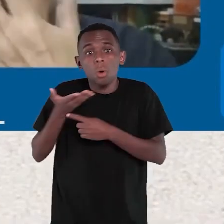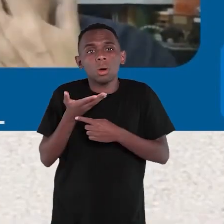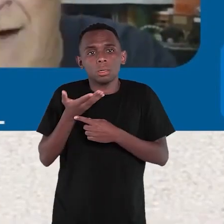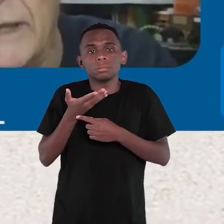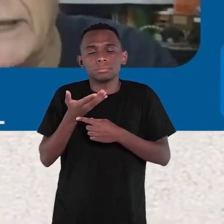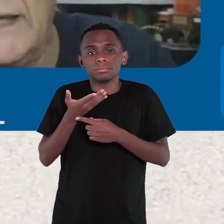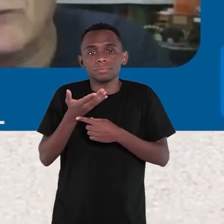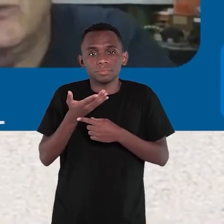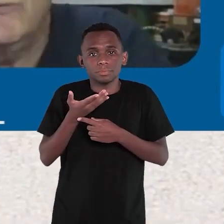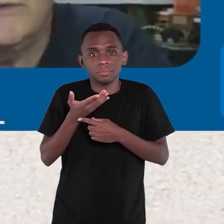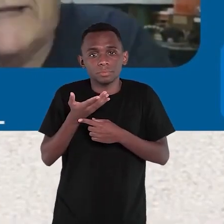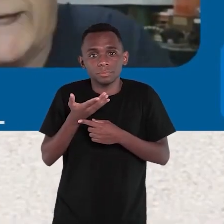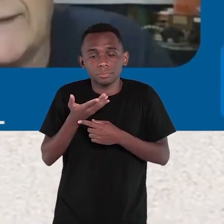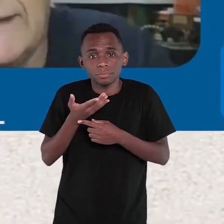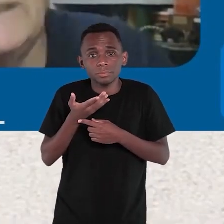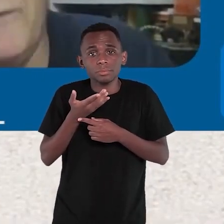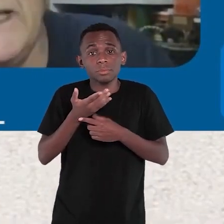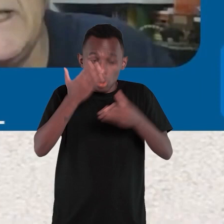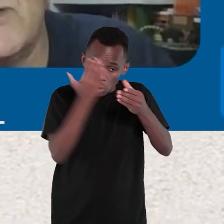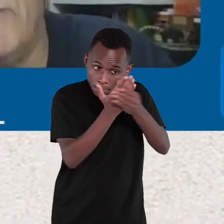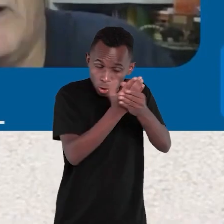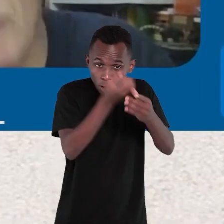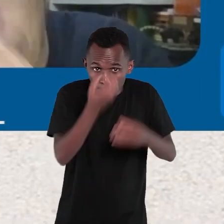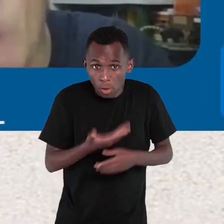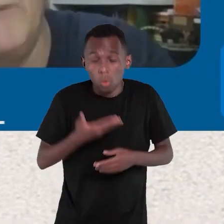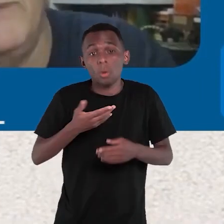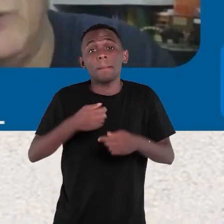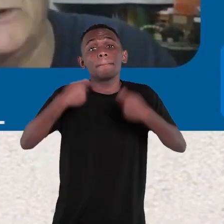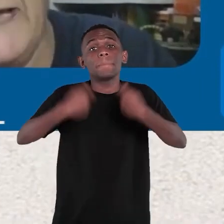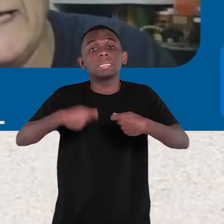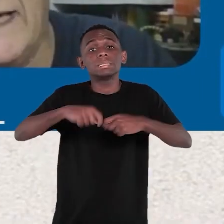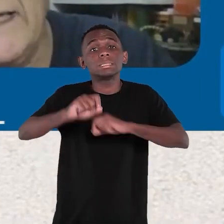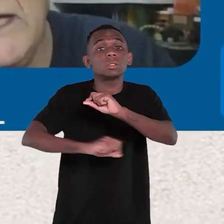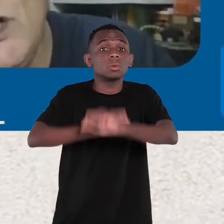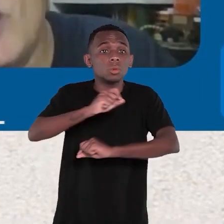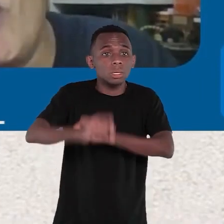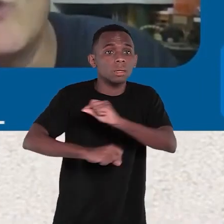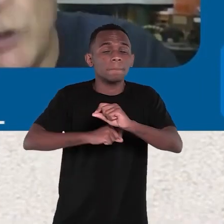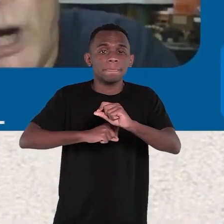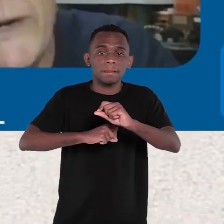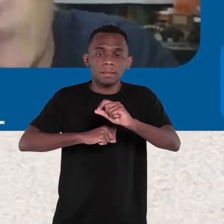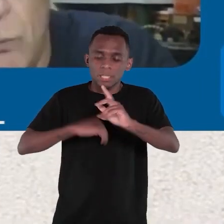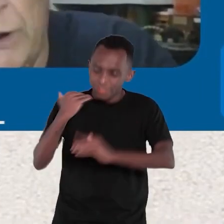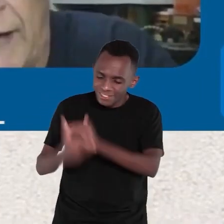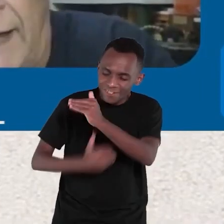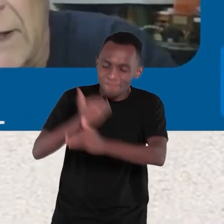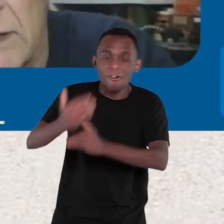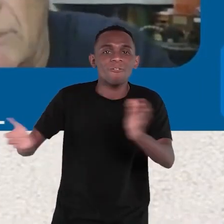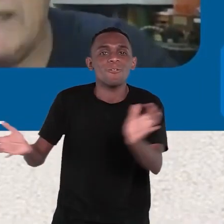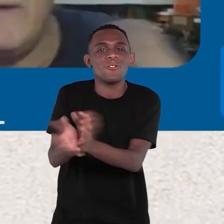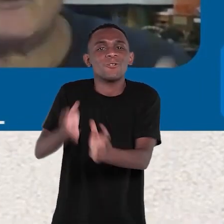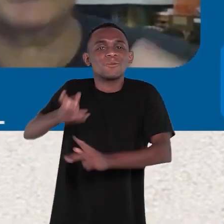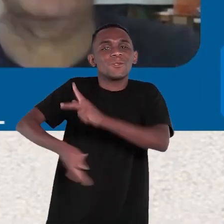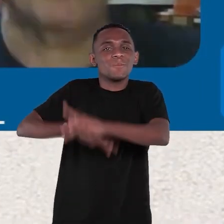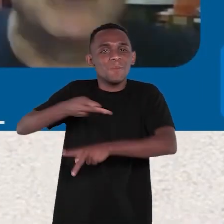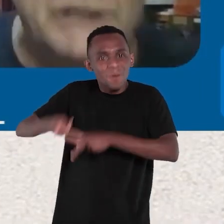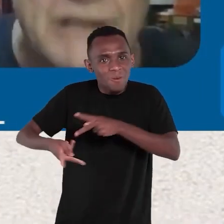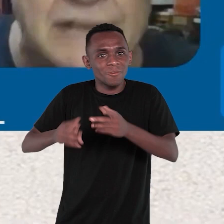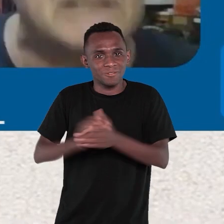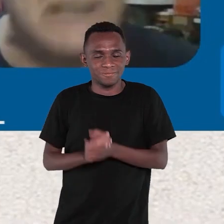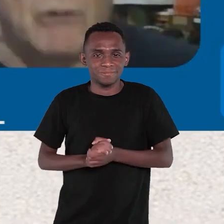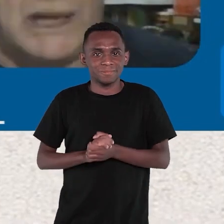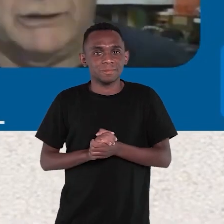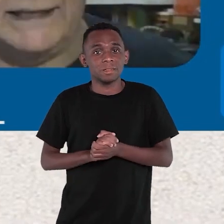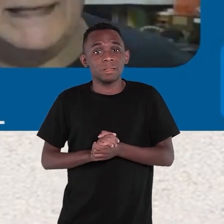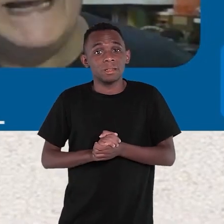um bibliotecário americano muito interessante que fala isso. Ele fala: uma boa biblioteca constrói comunidades. Não é que ele vai construir a